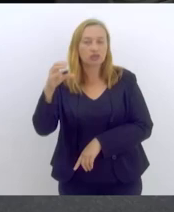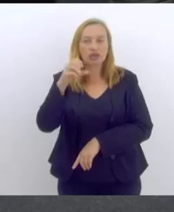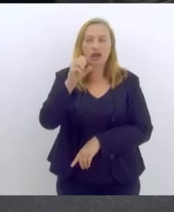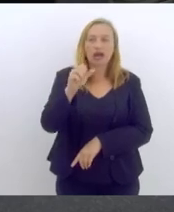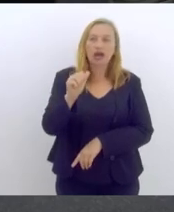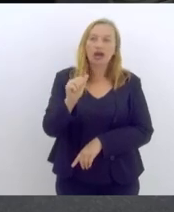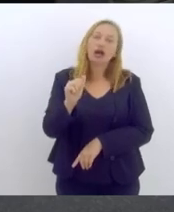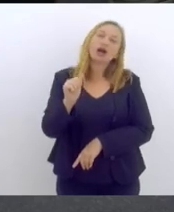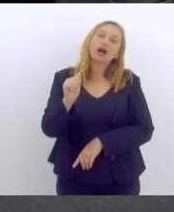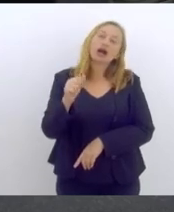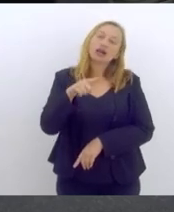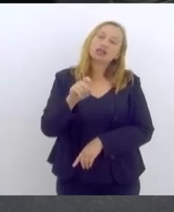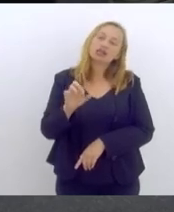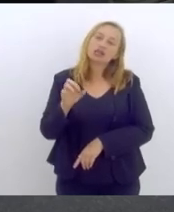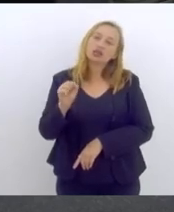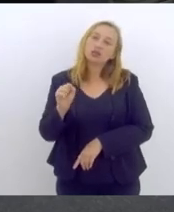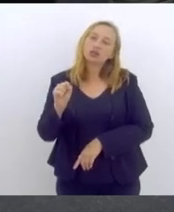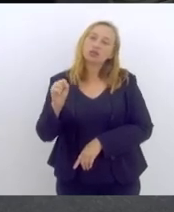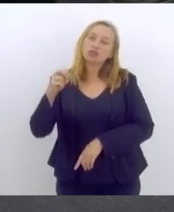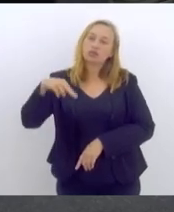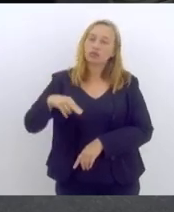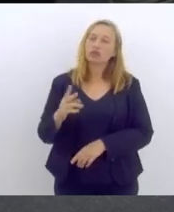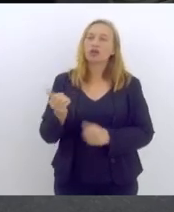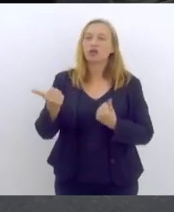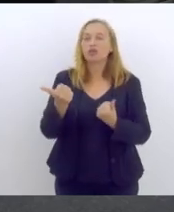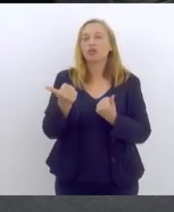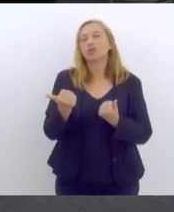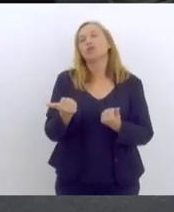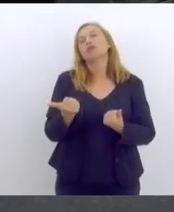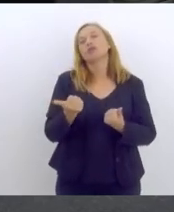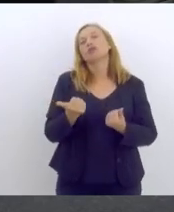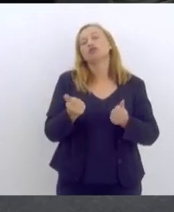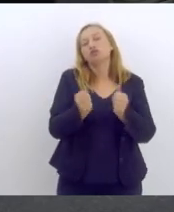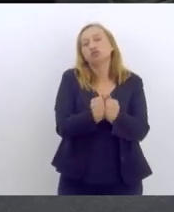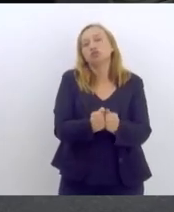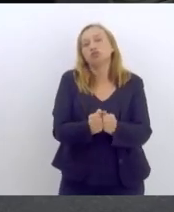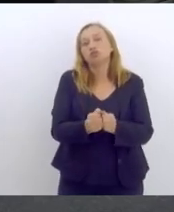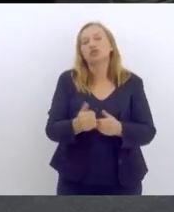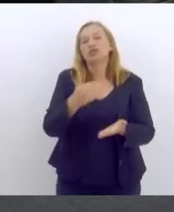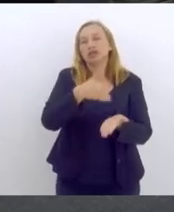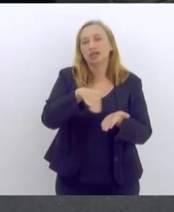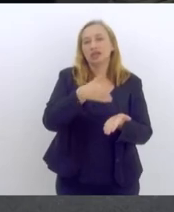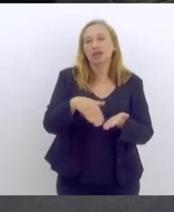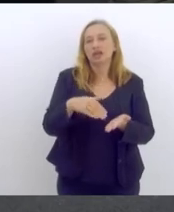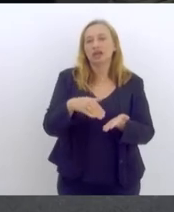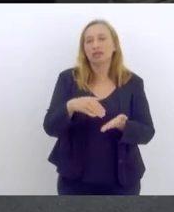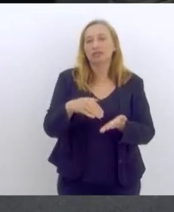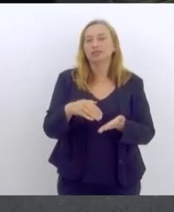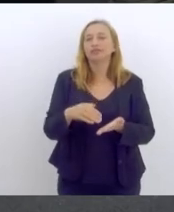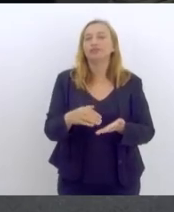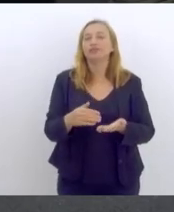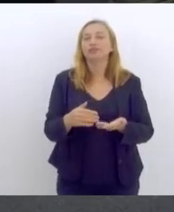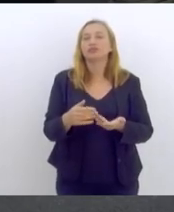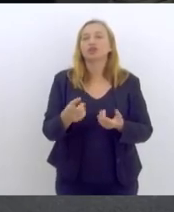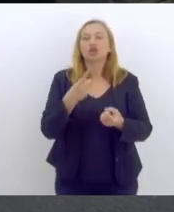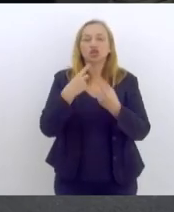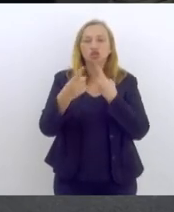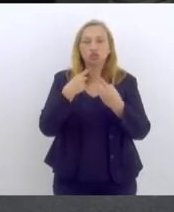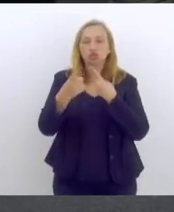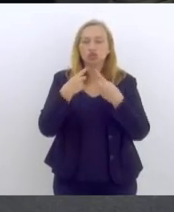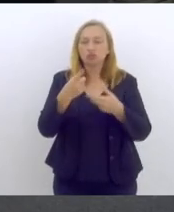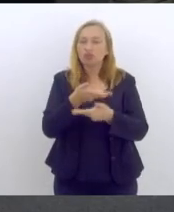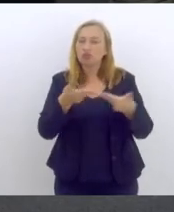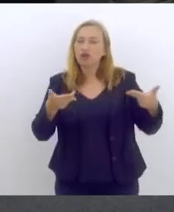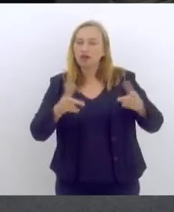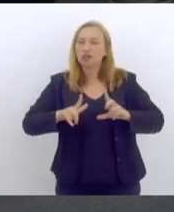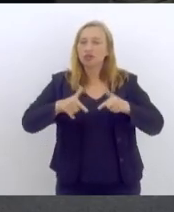Grael, acompanhado do secretário-executivo Rodrigo Neves, onde nós tivemos um encontro e discutimos diversas ações